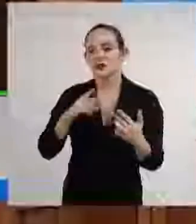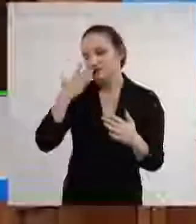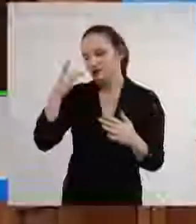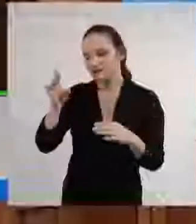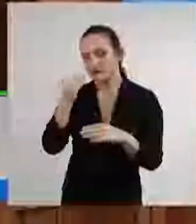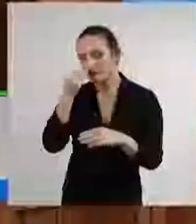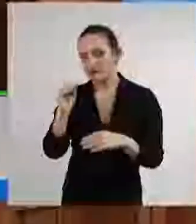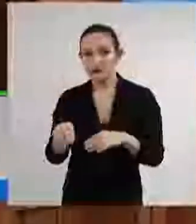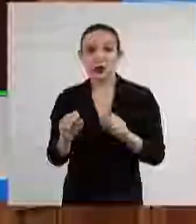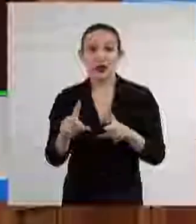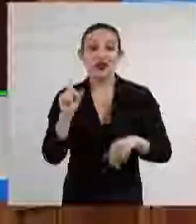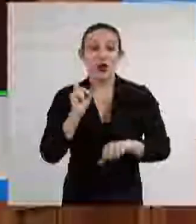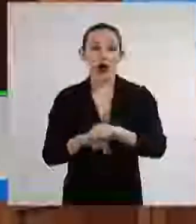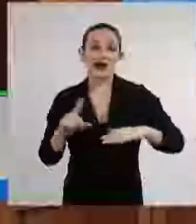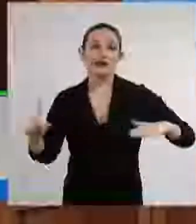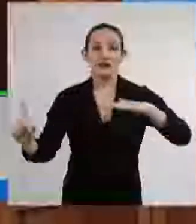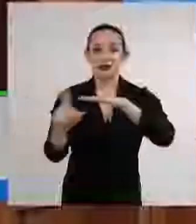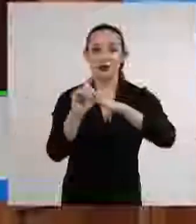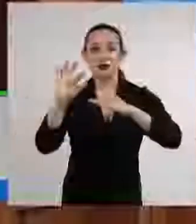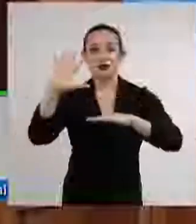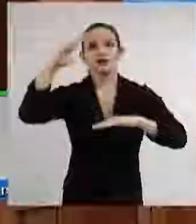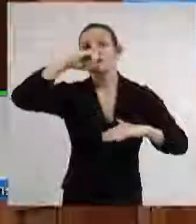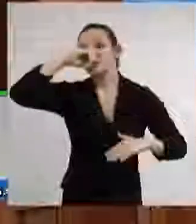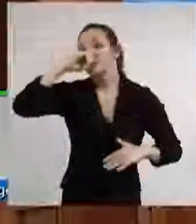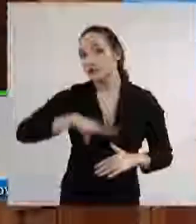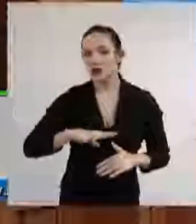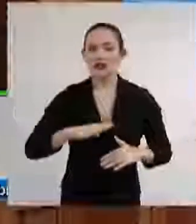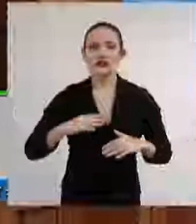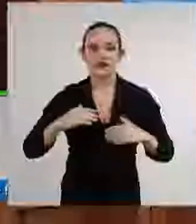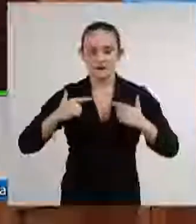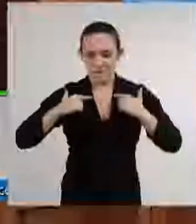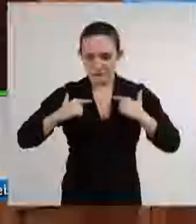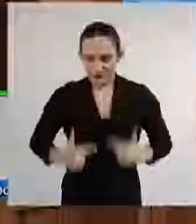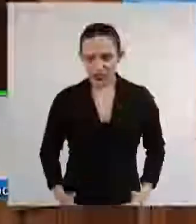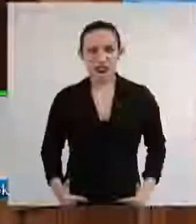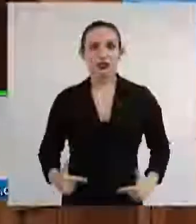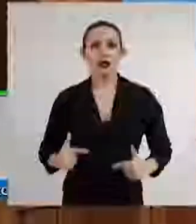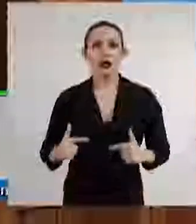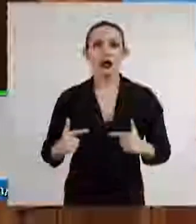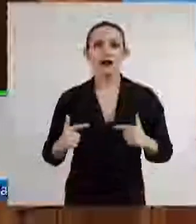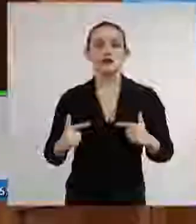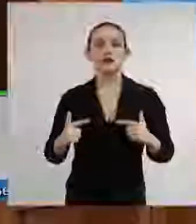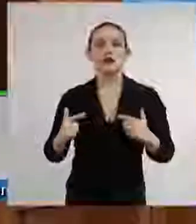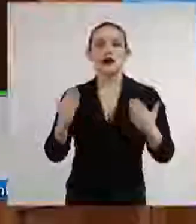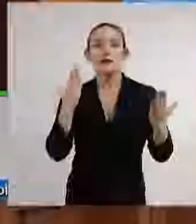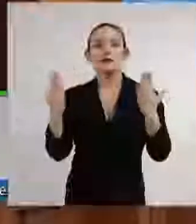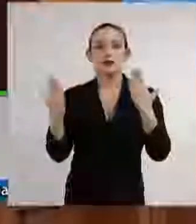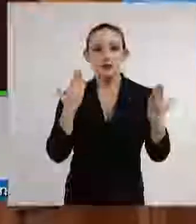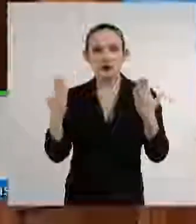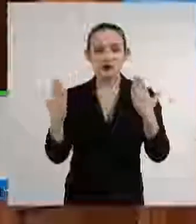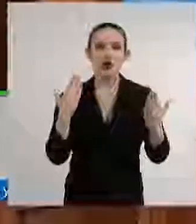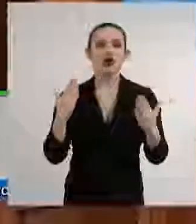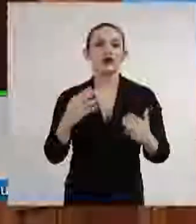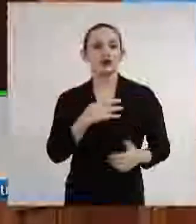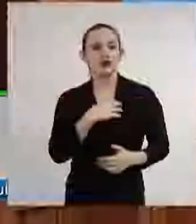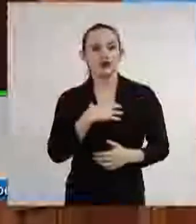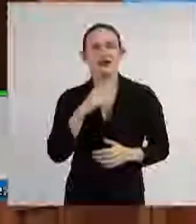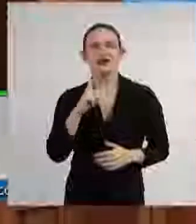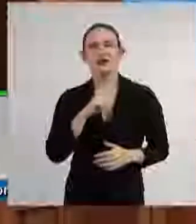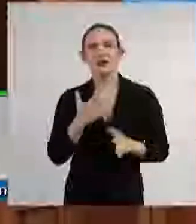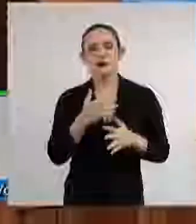atendimentos a mulheres vítimas de violência sexual, física e psicológica chegam a